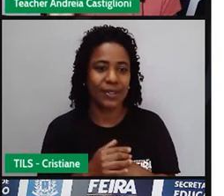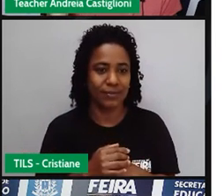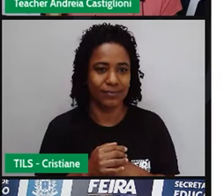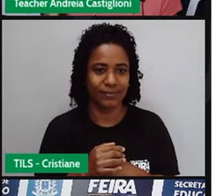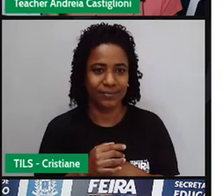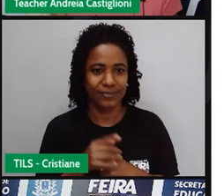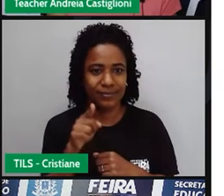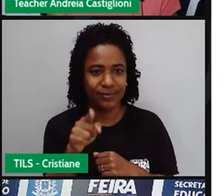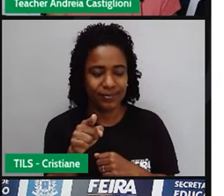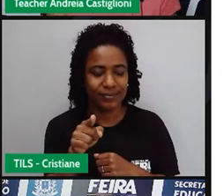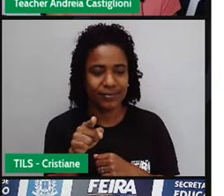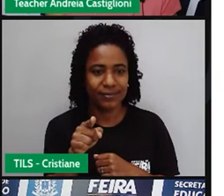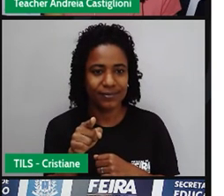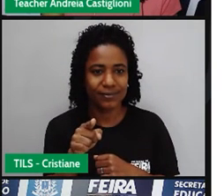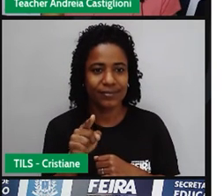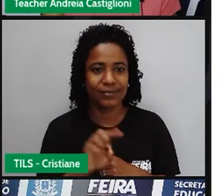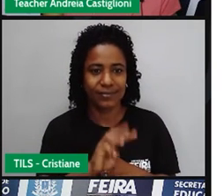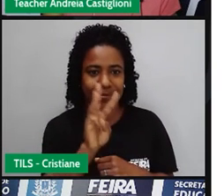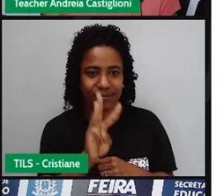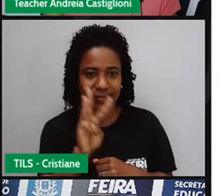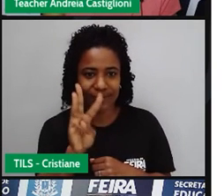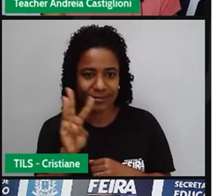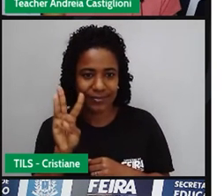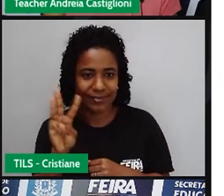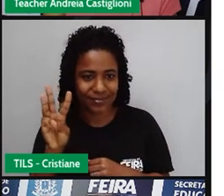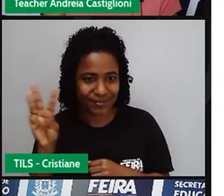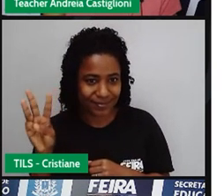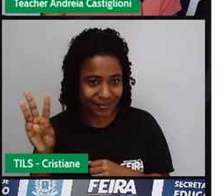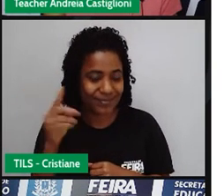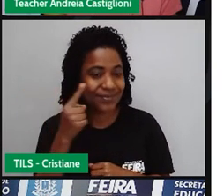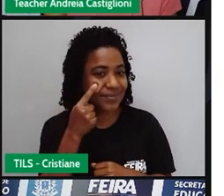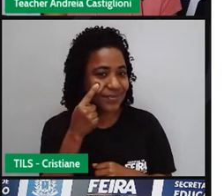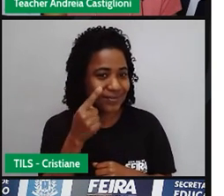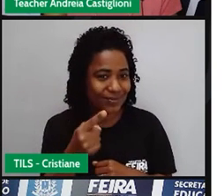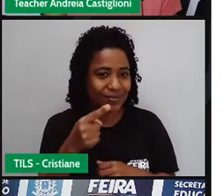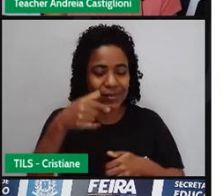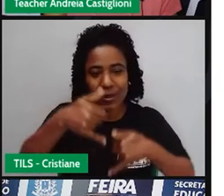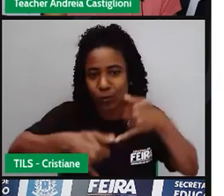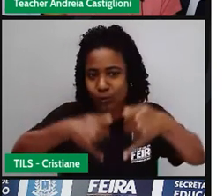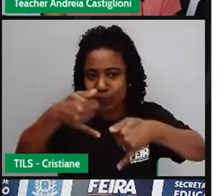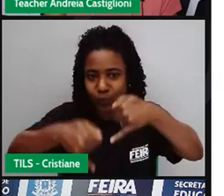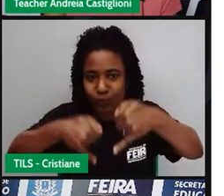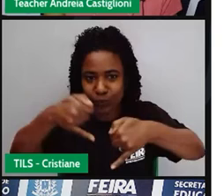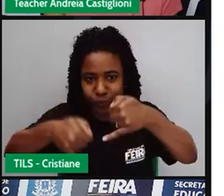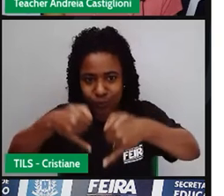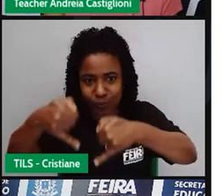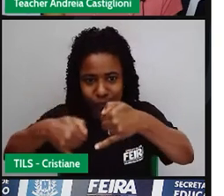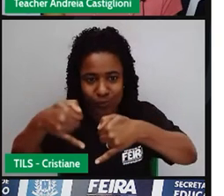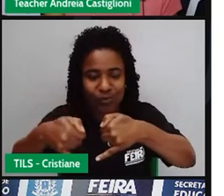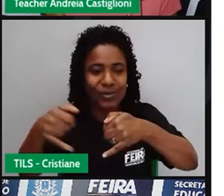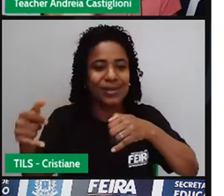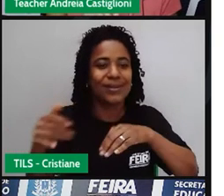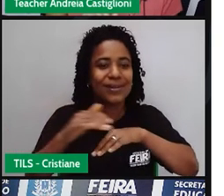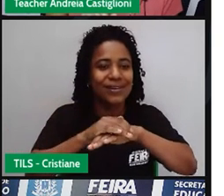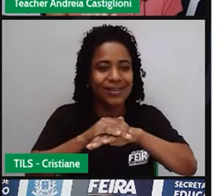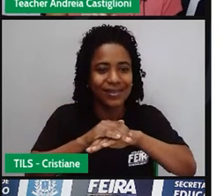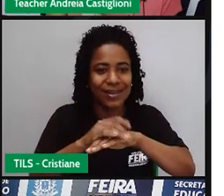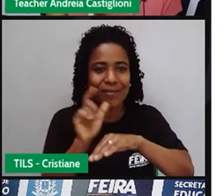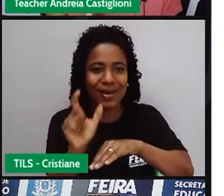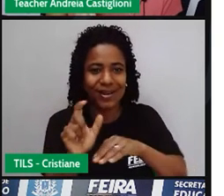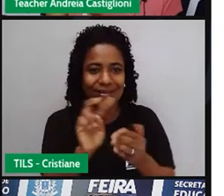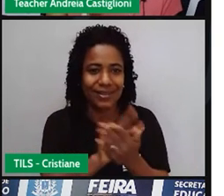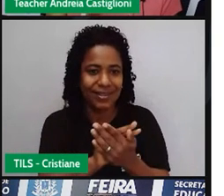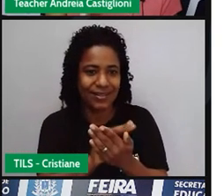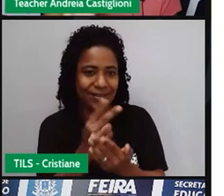que é o Google tradutor que é para sapato de salto alto e eu vou dar a